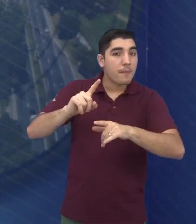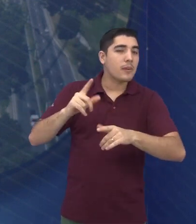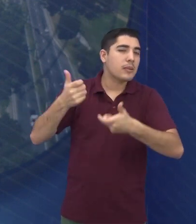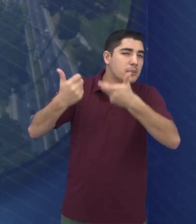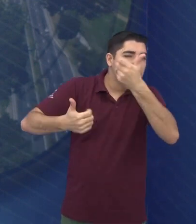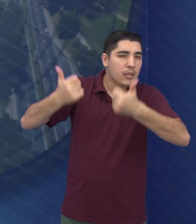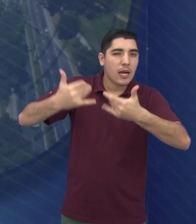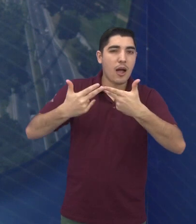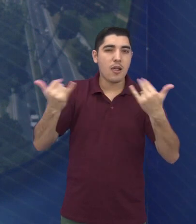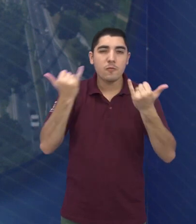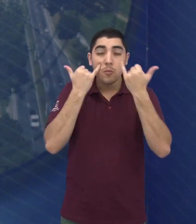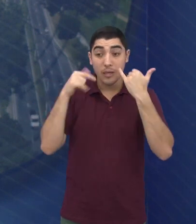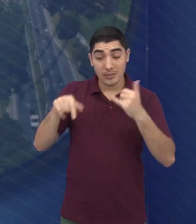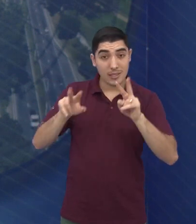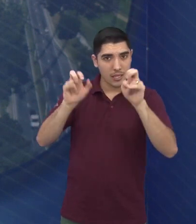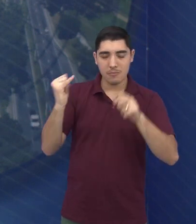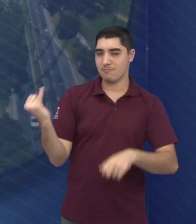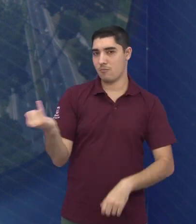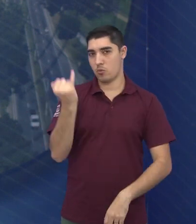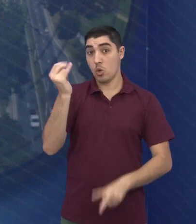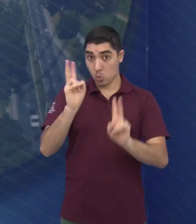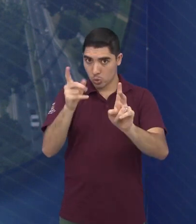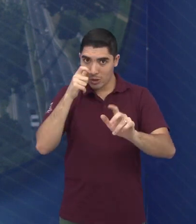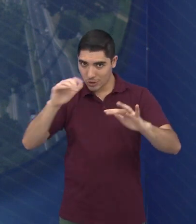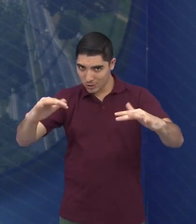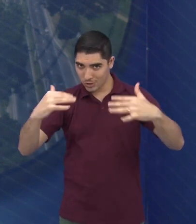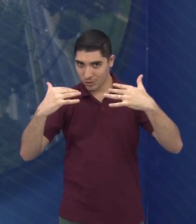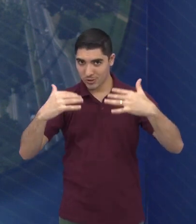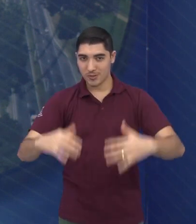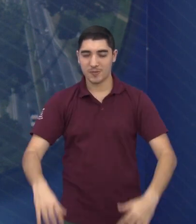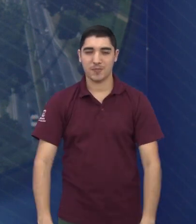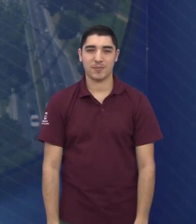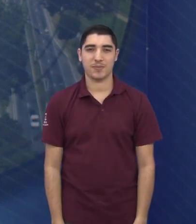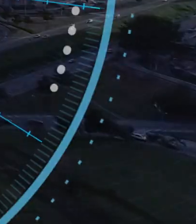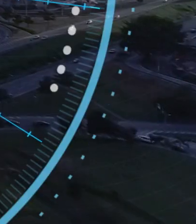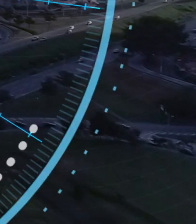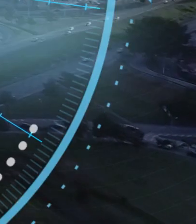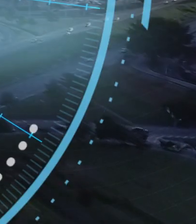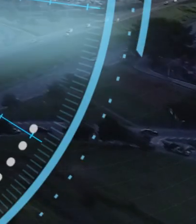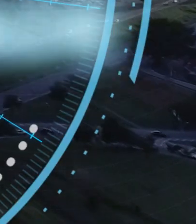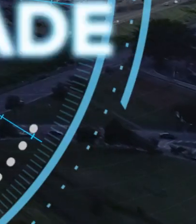este debate tão necessário. Fique com a gente, voltamos já.